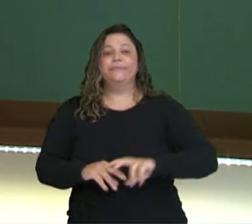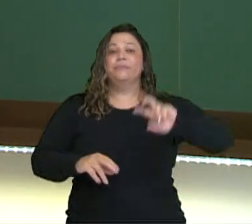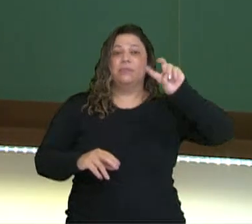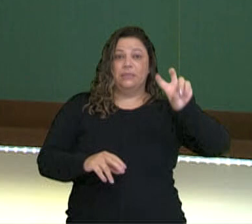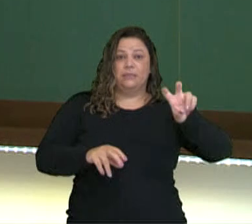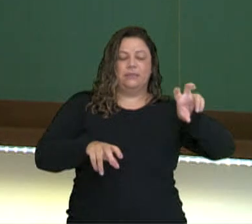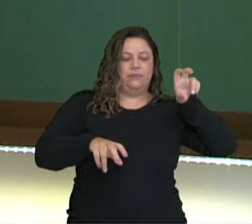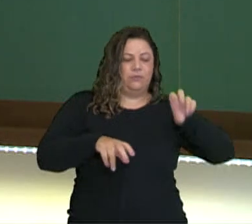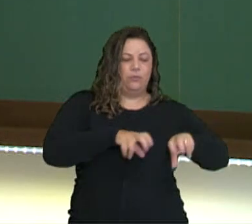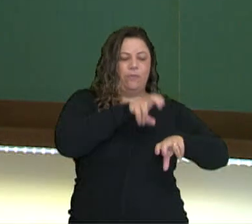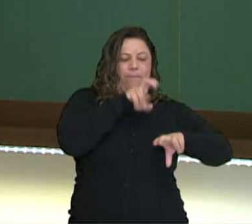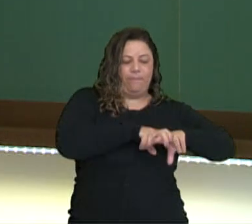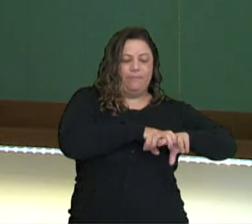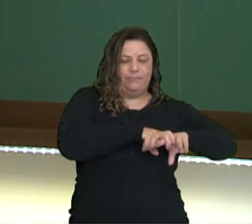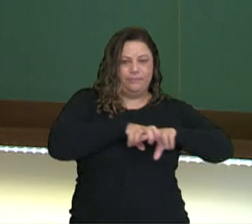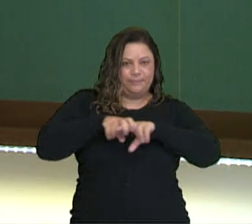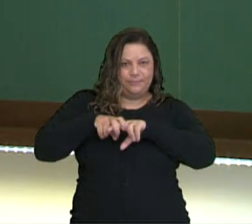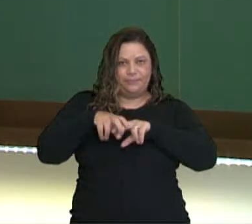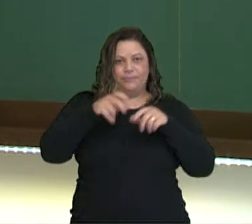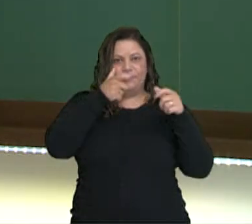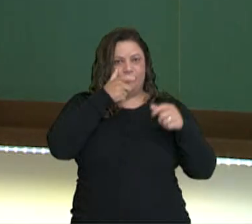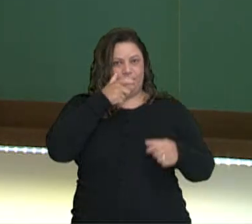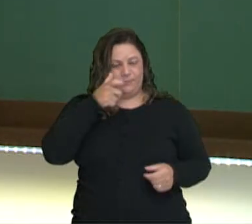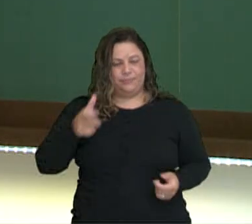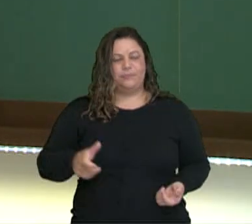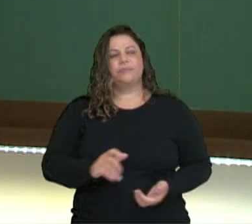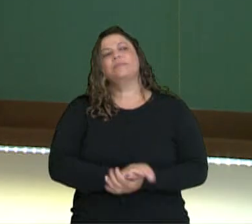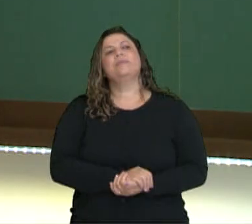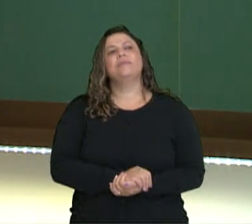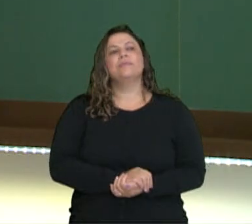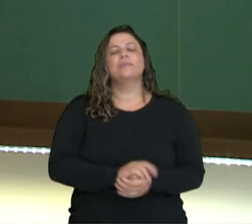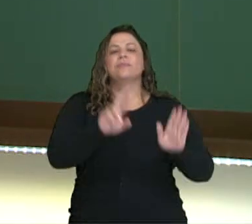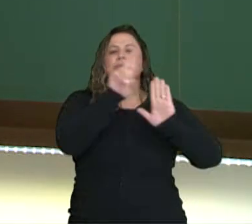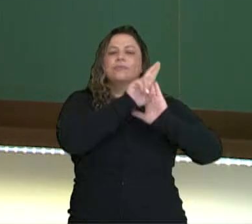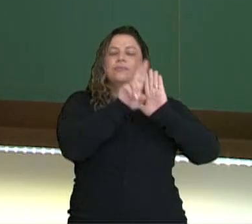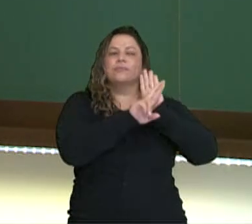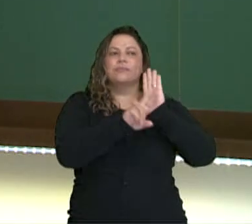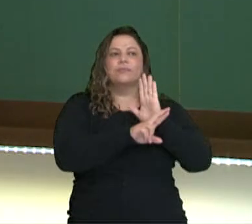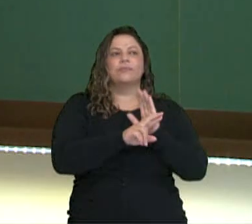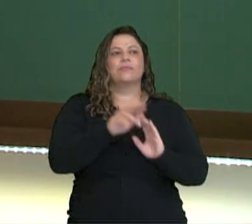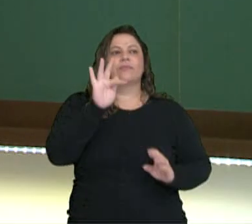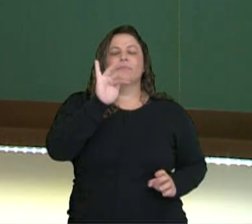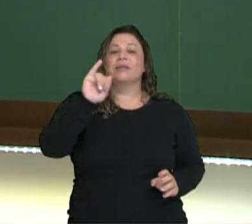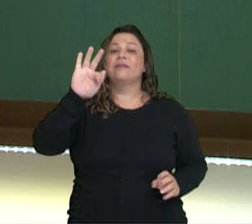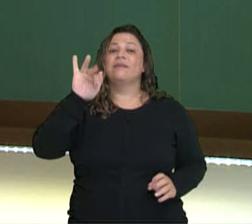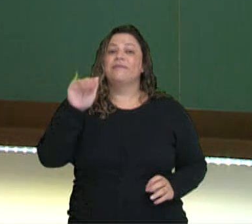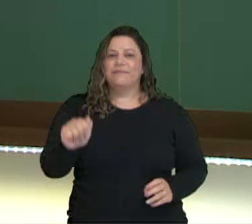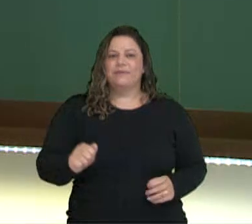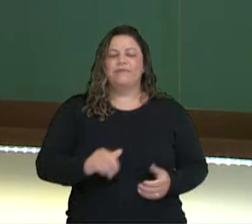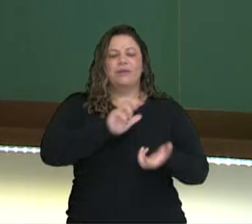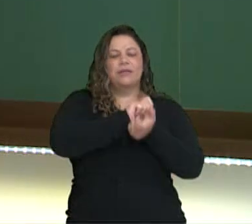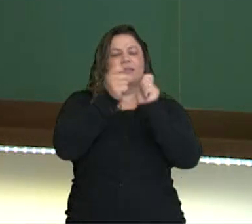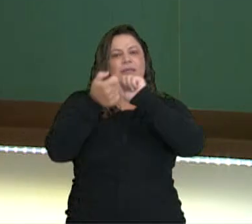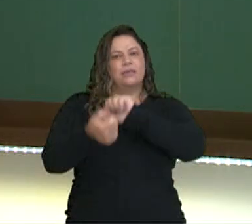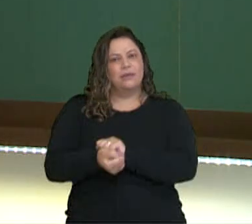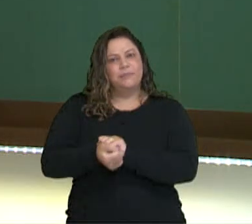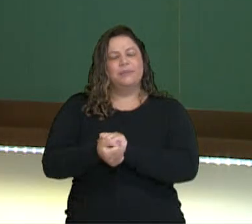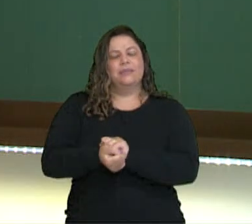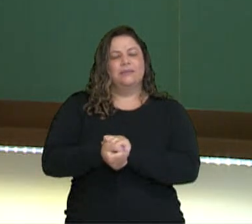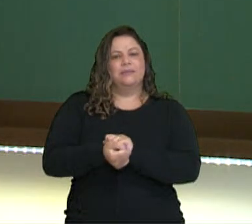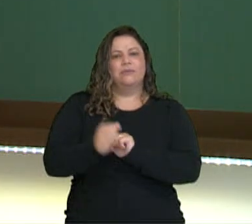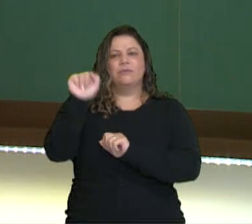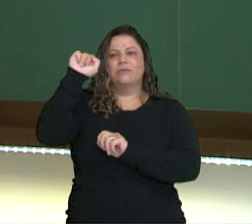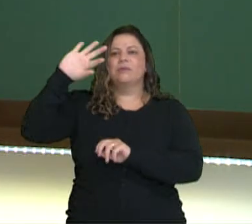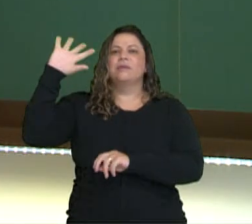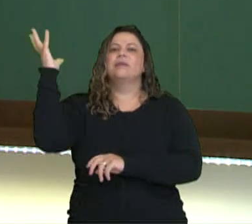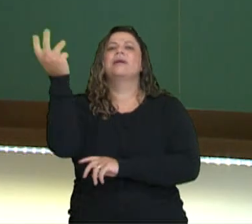O futebol de 7, as regras são da FIFA, e há adaptações feitas na Associação